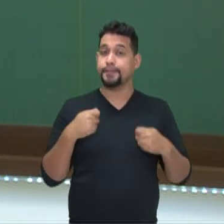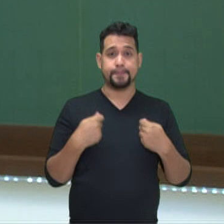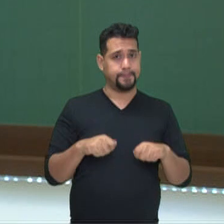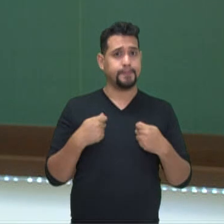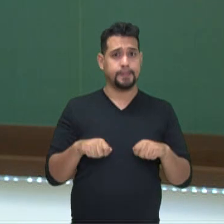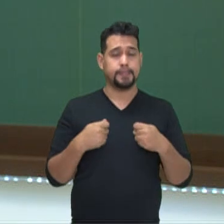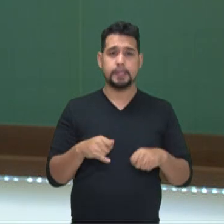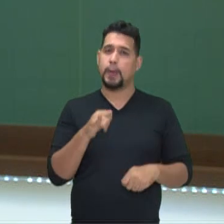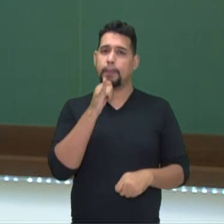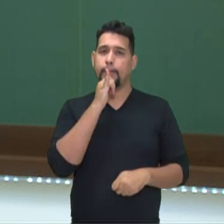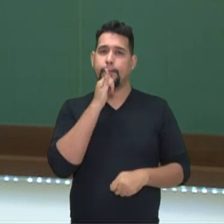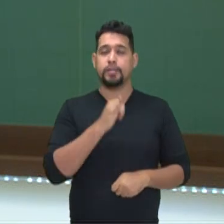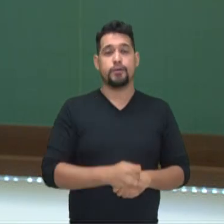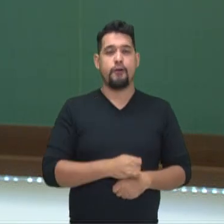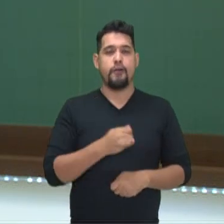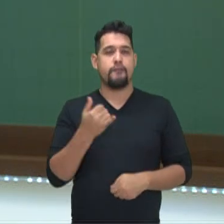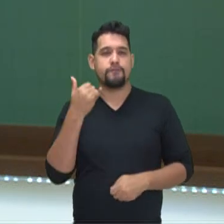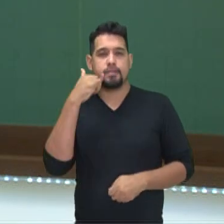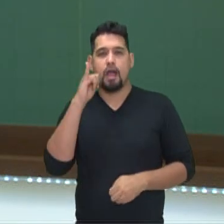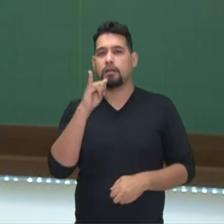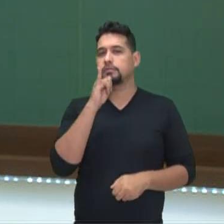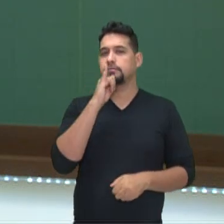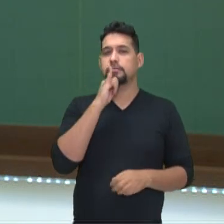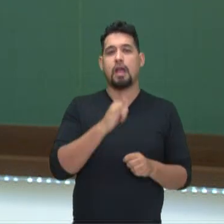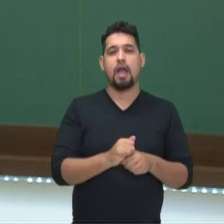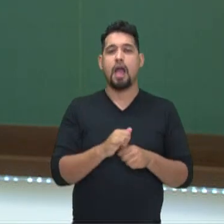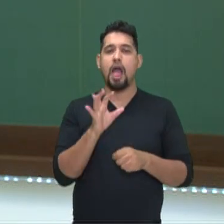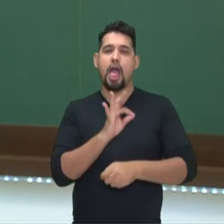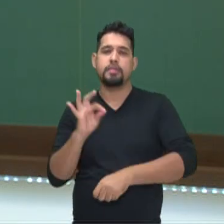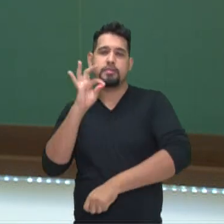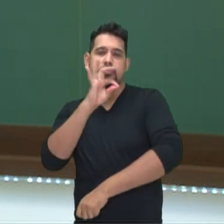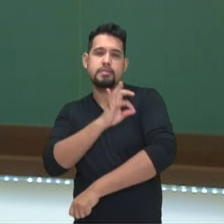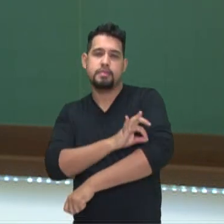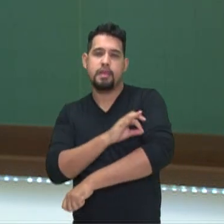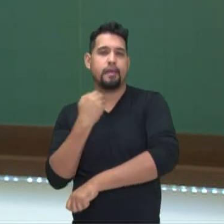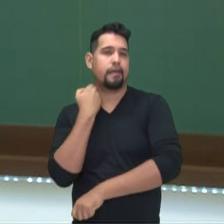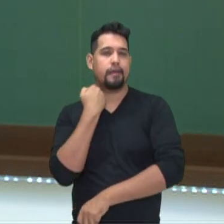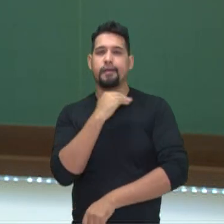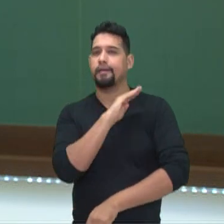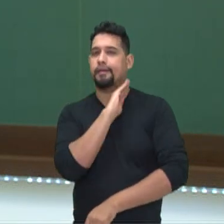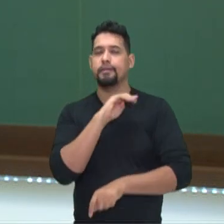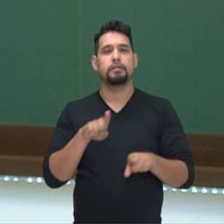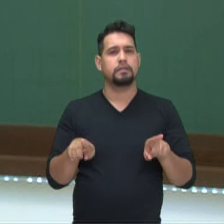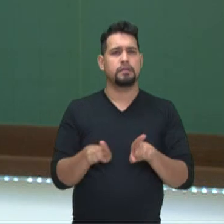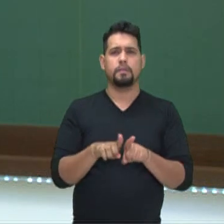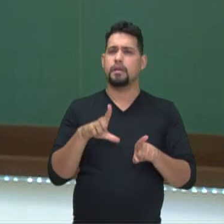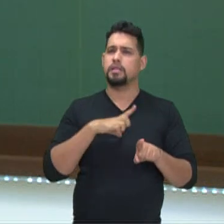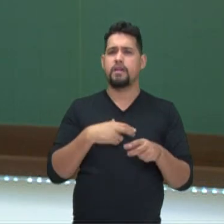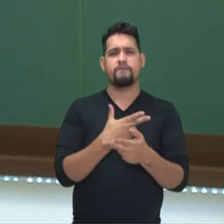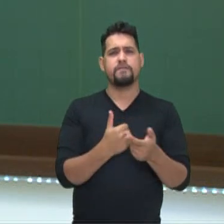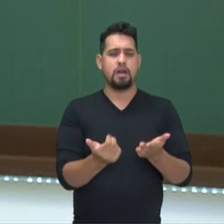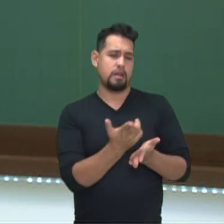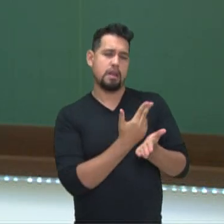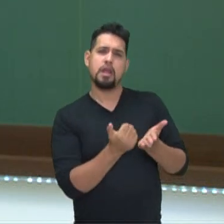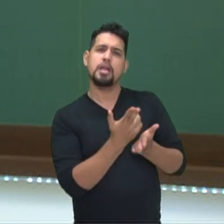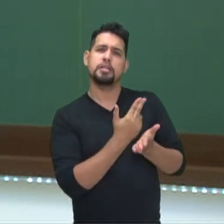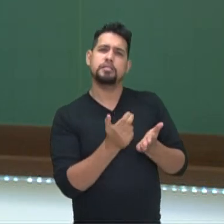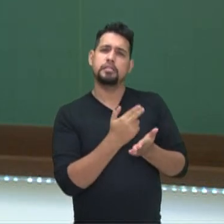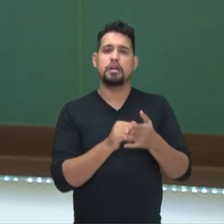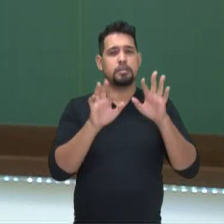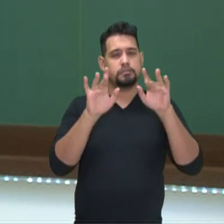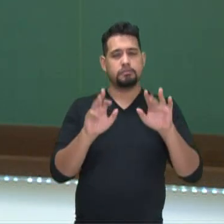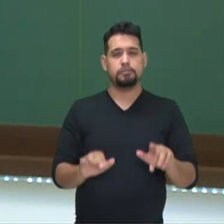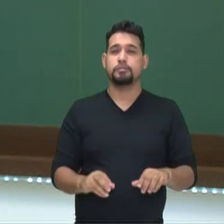necessárias, né? Como a prevenção à dengue, por exemplo, né? A gente pode ter ali várias ilustrações, se vocês digitarem